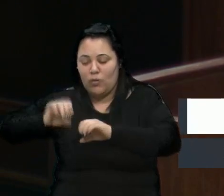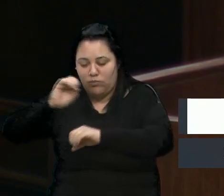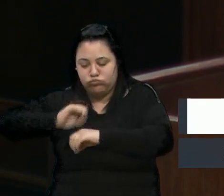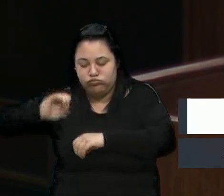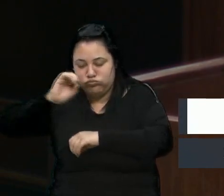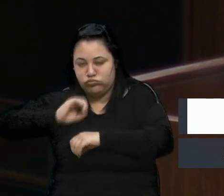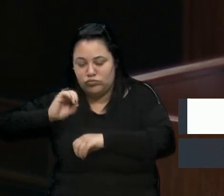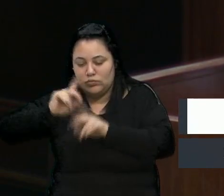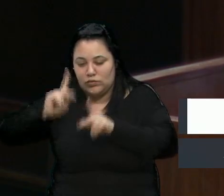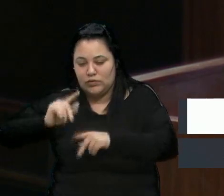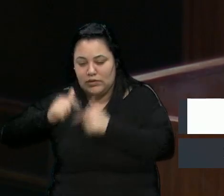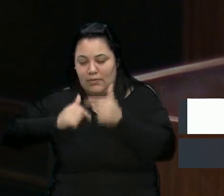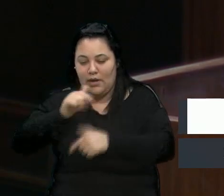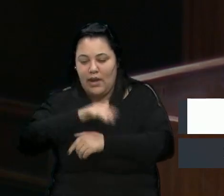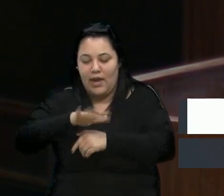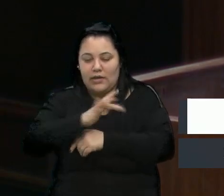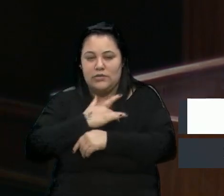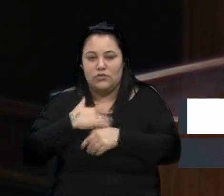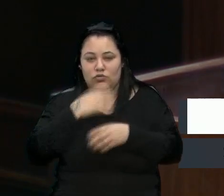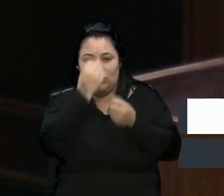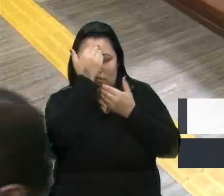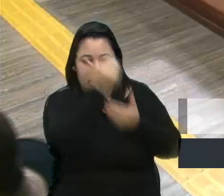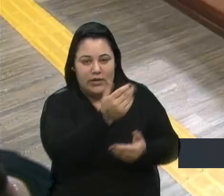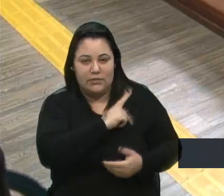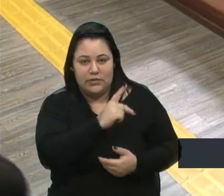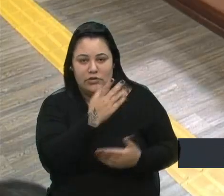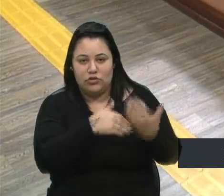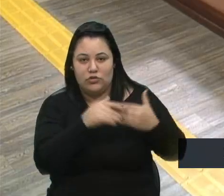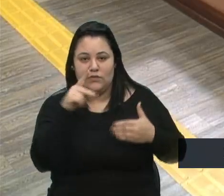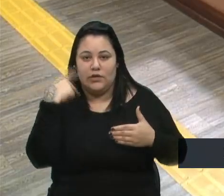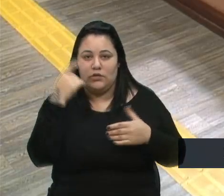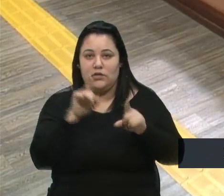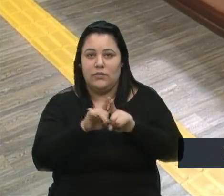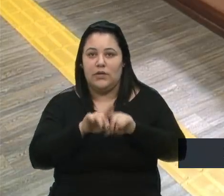que tanto trabalham na área da saúde. Obrigado, senhor presidente, senhoras e senhores vereadores. Obrigado.